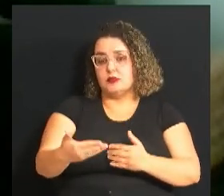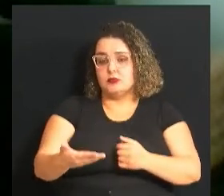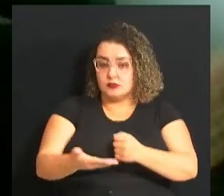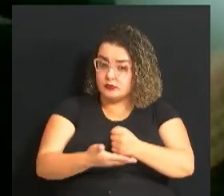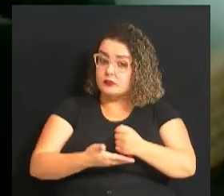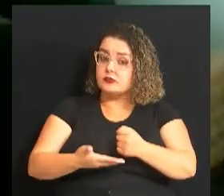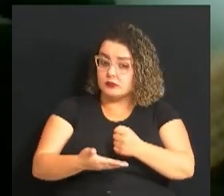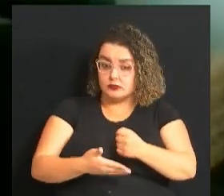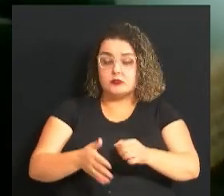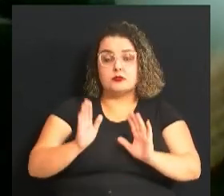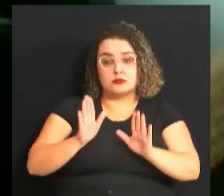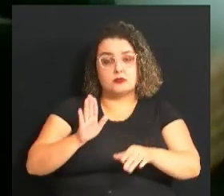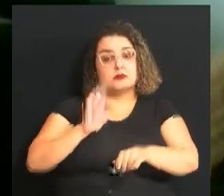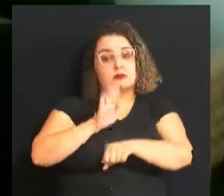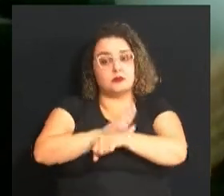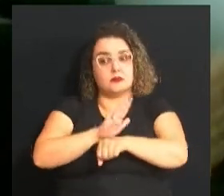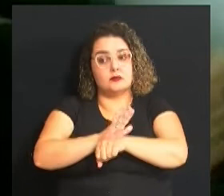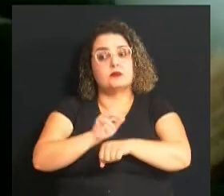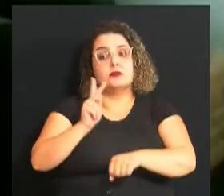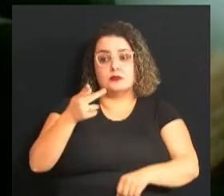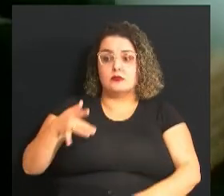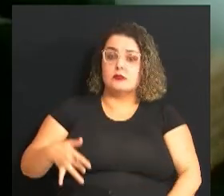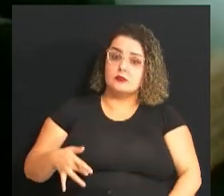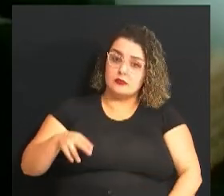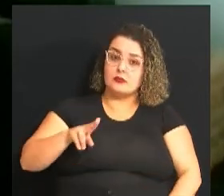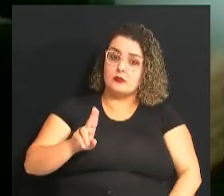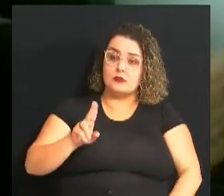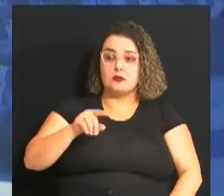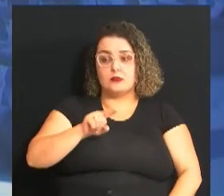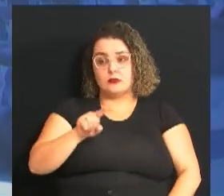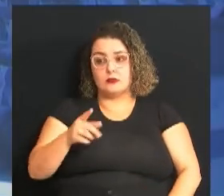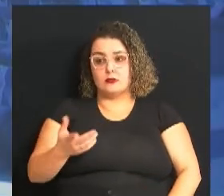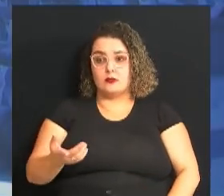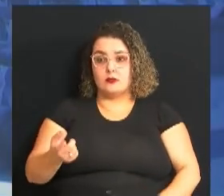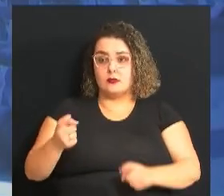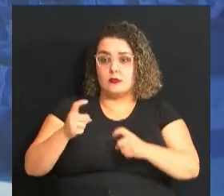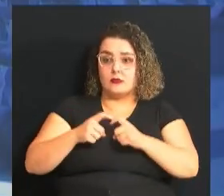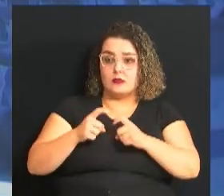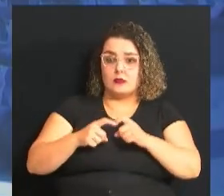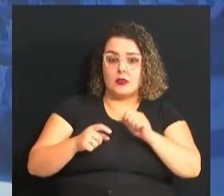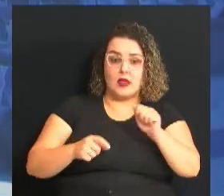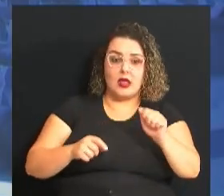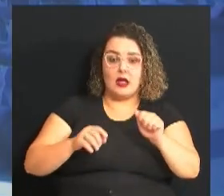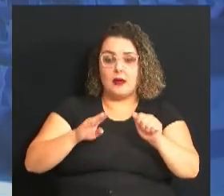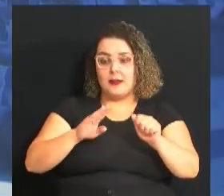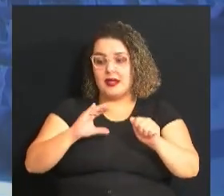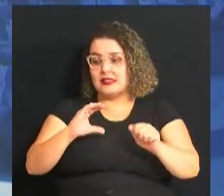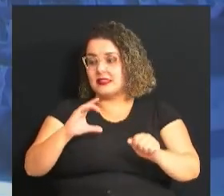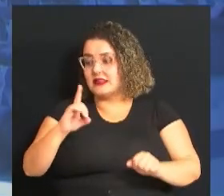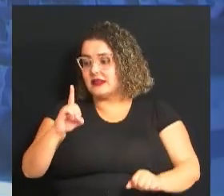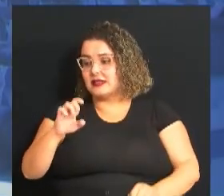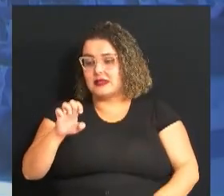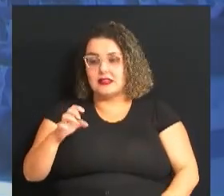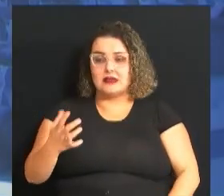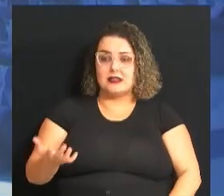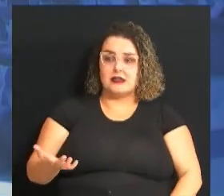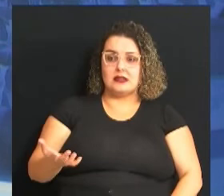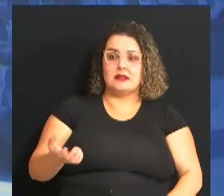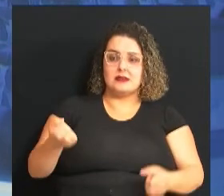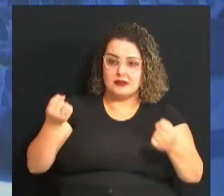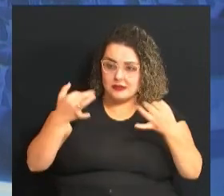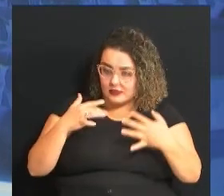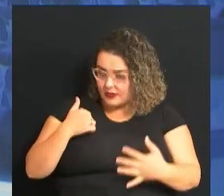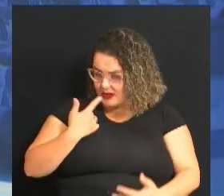ajudam a direcionar se é uma hepatite ou não. E doutor, por que tem a B, C, D? Explica pra gente, por